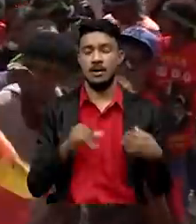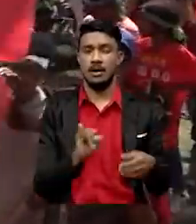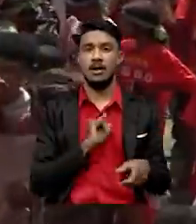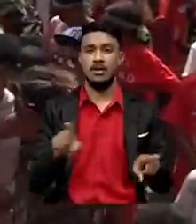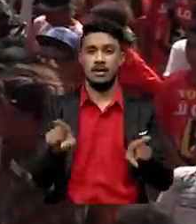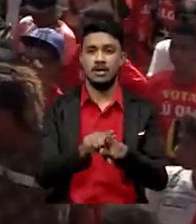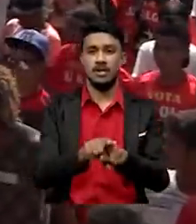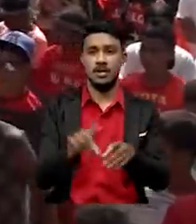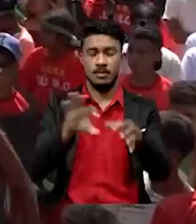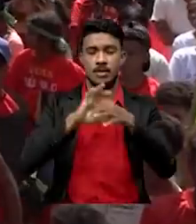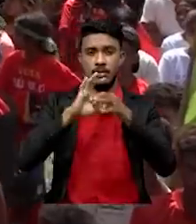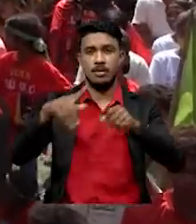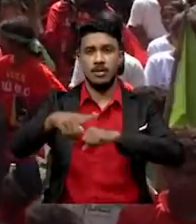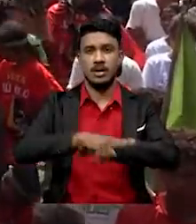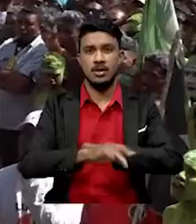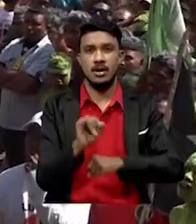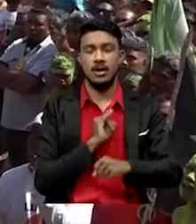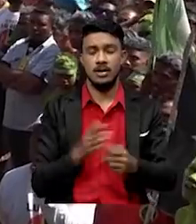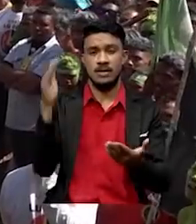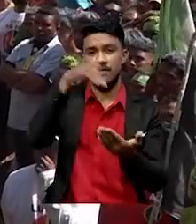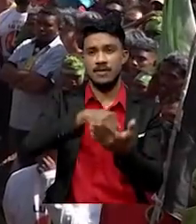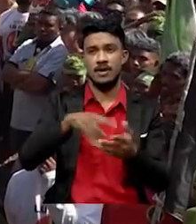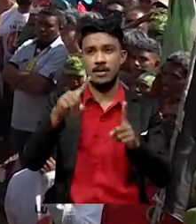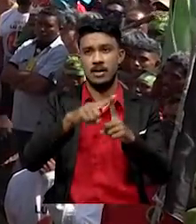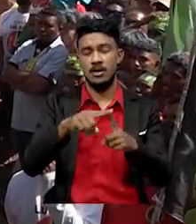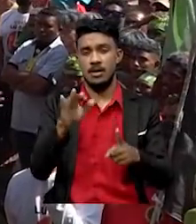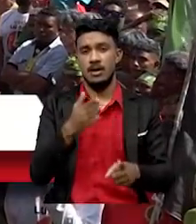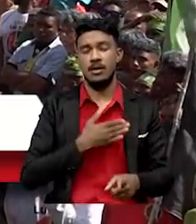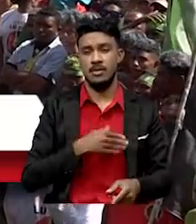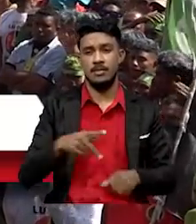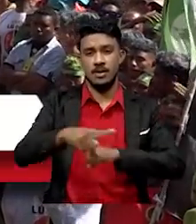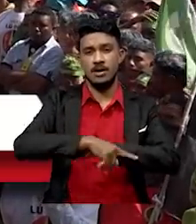estrutura partido, há o tanque fila do Nibahon de Partido Fretelin.